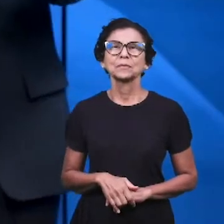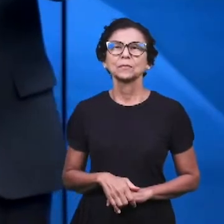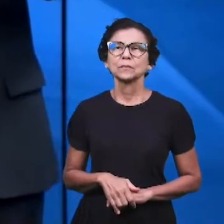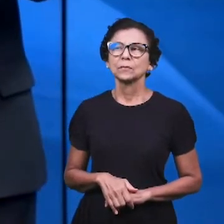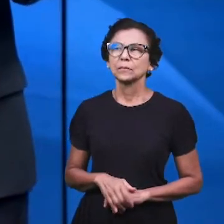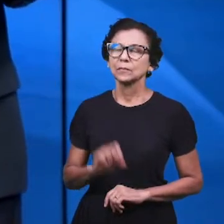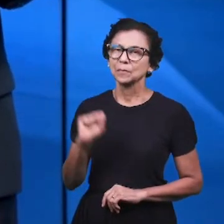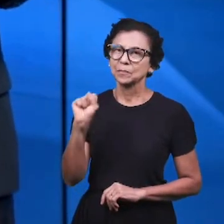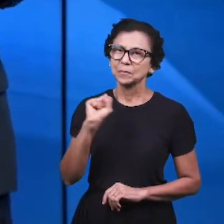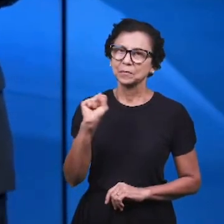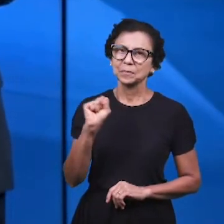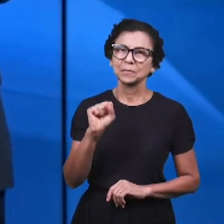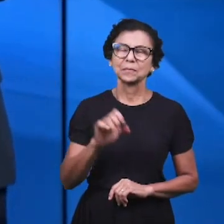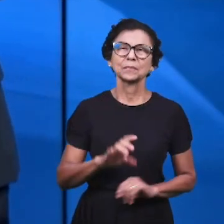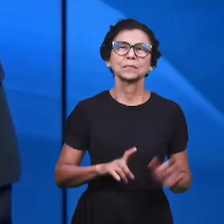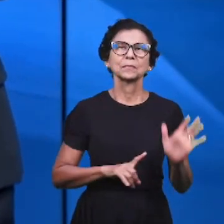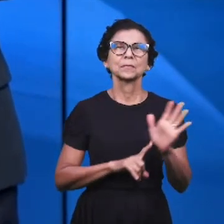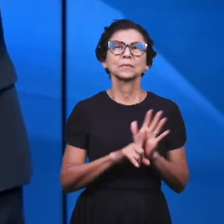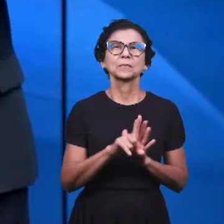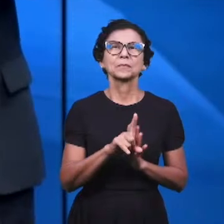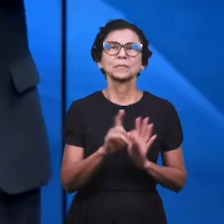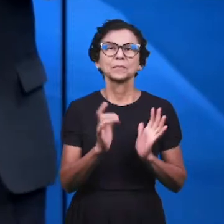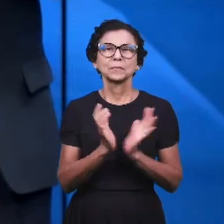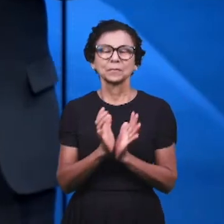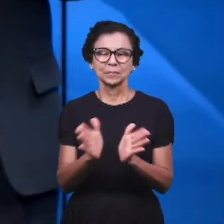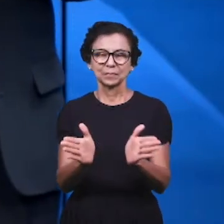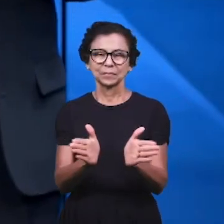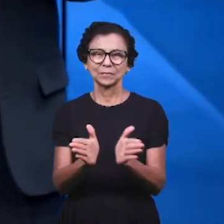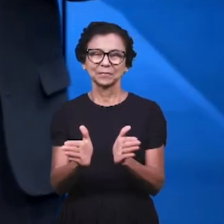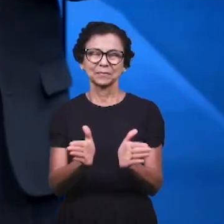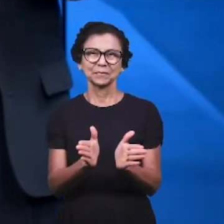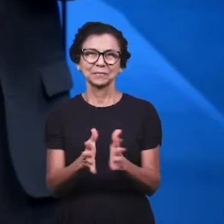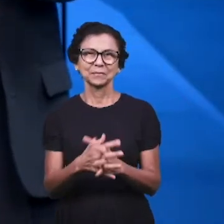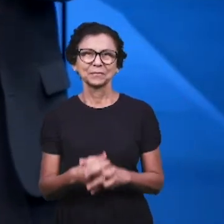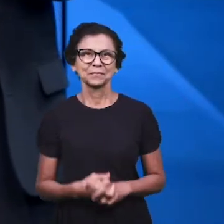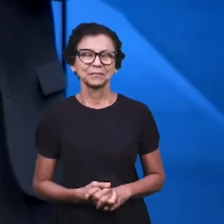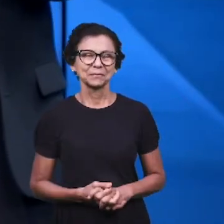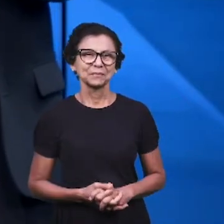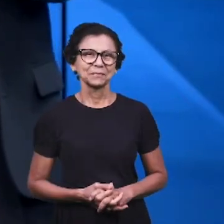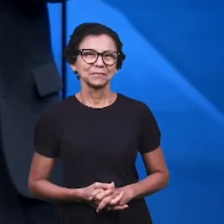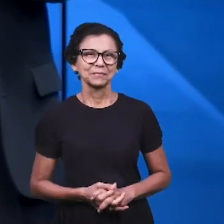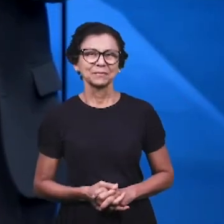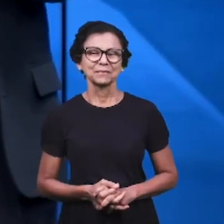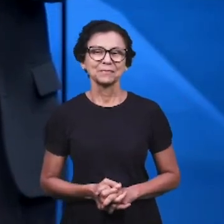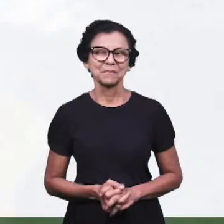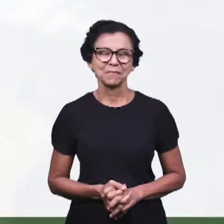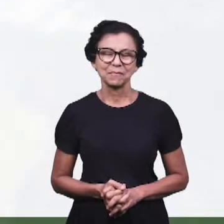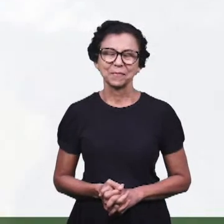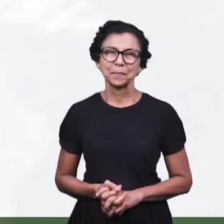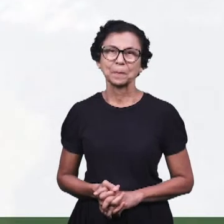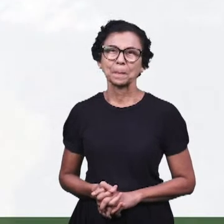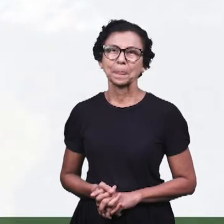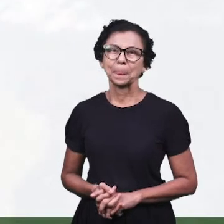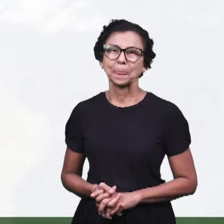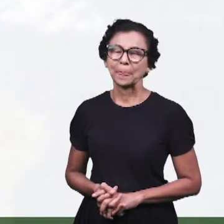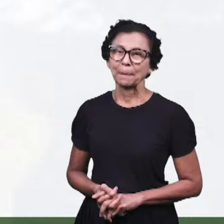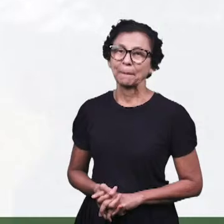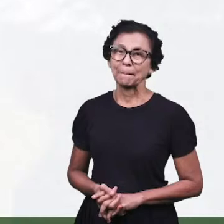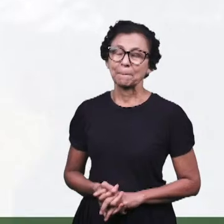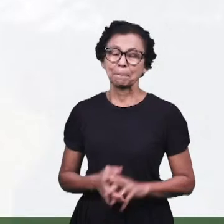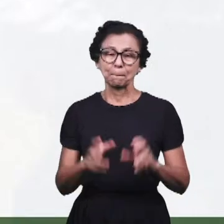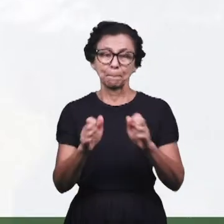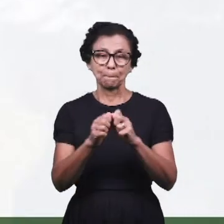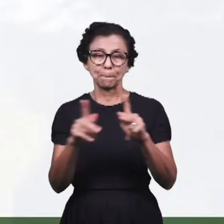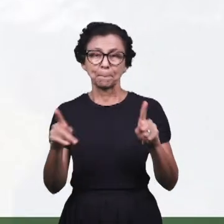8ª pergunta, que é destinada ao grupo de acessibilidade da igreja, que é a seguinte: comparando